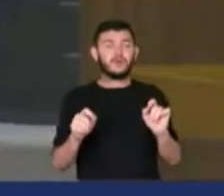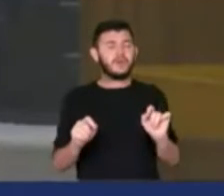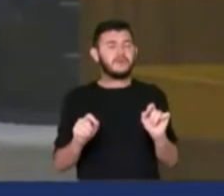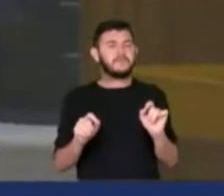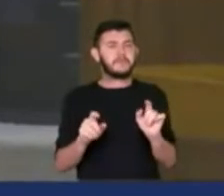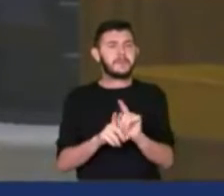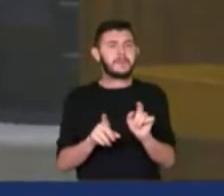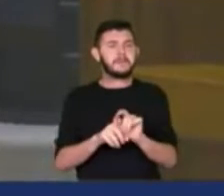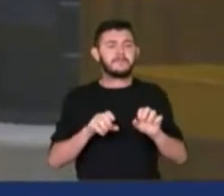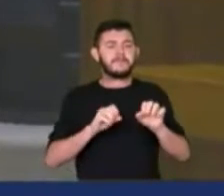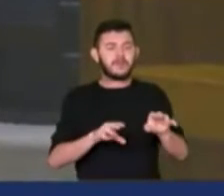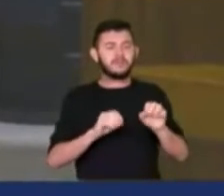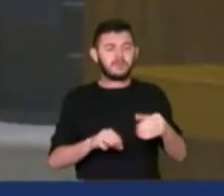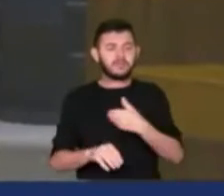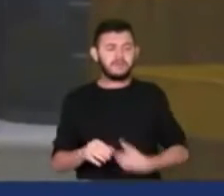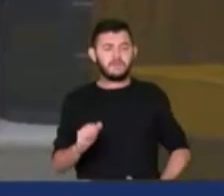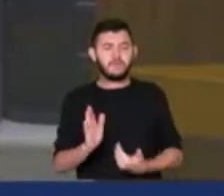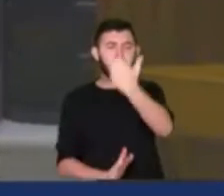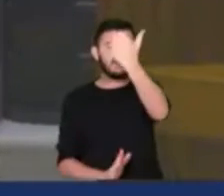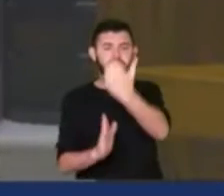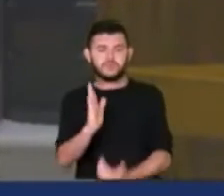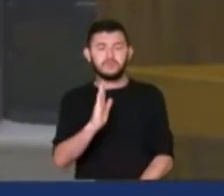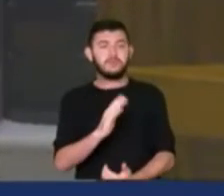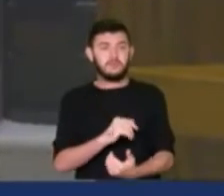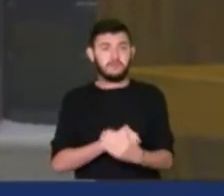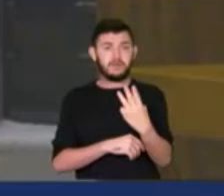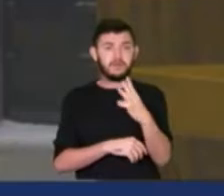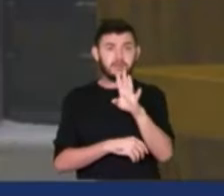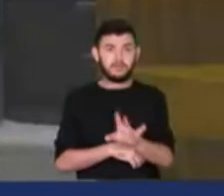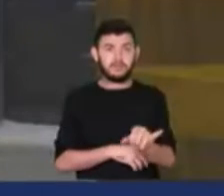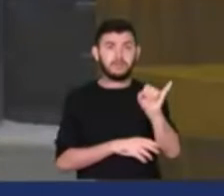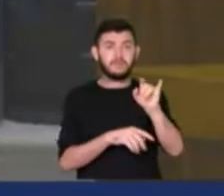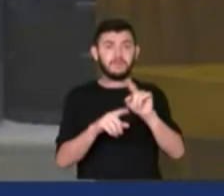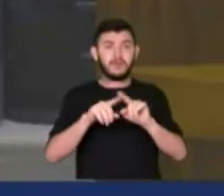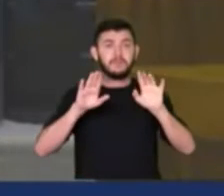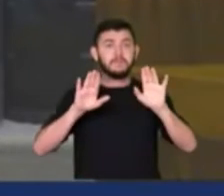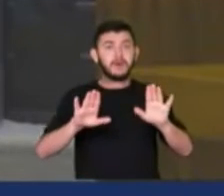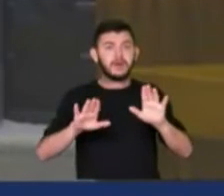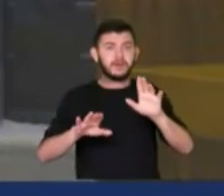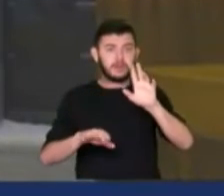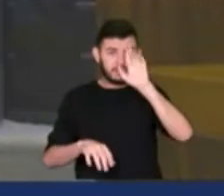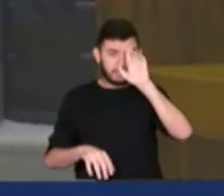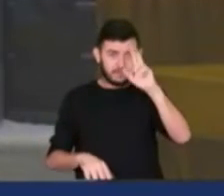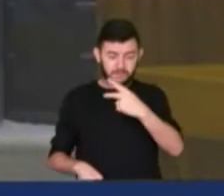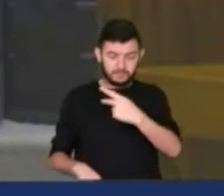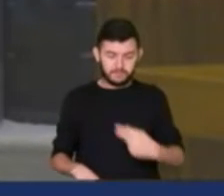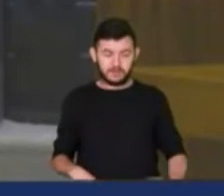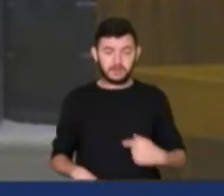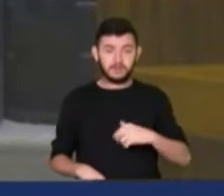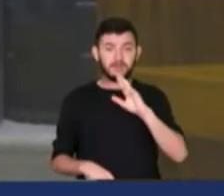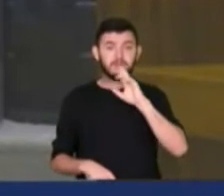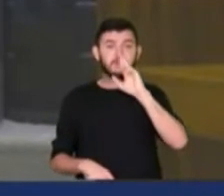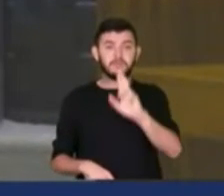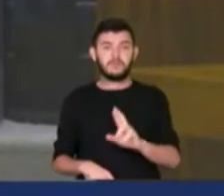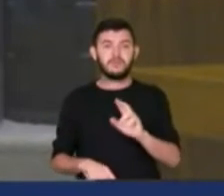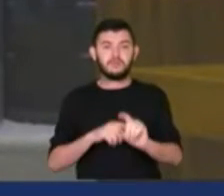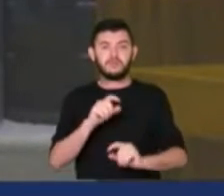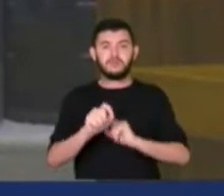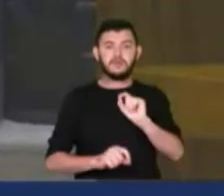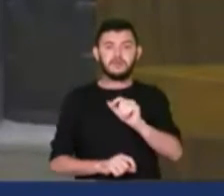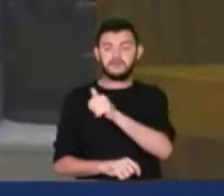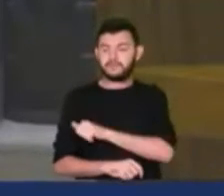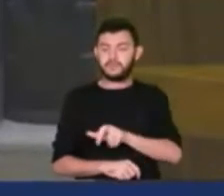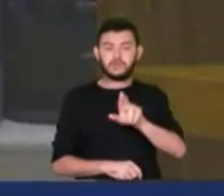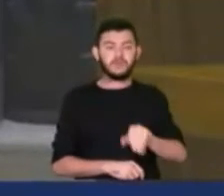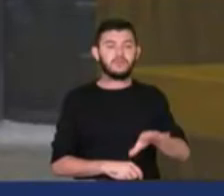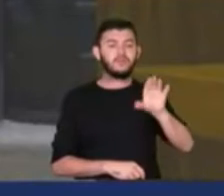pública brasileira. O resultado disso, presidente, é que no Rio de Janeiro, o CEFET inicialmente lança